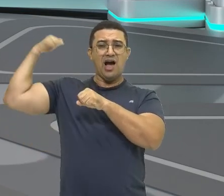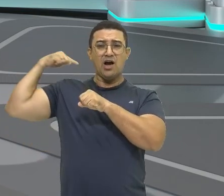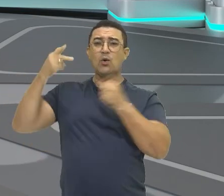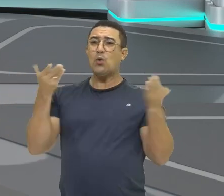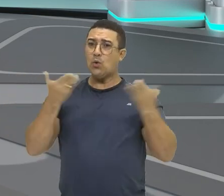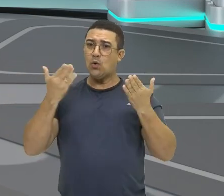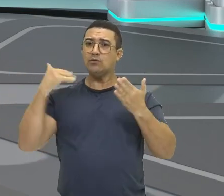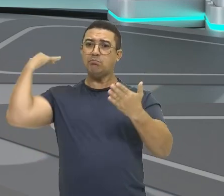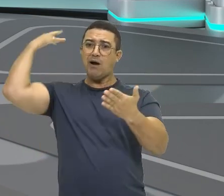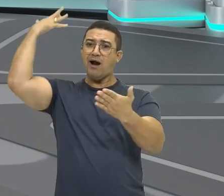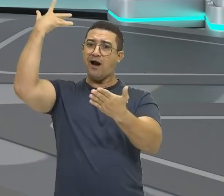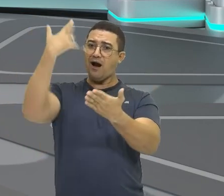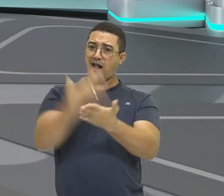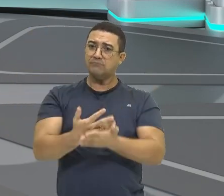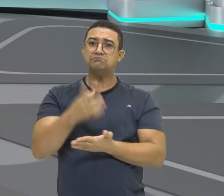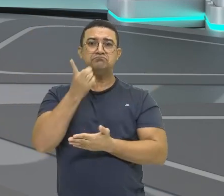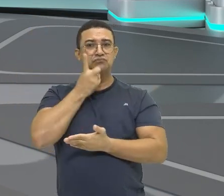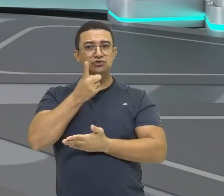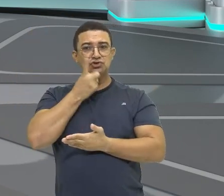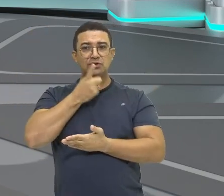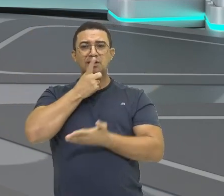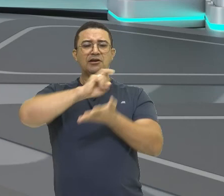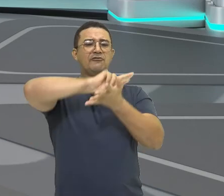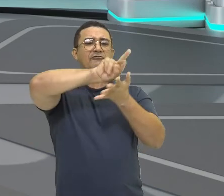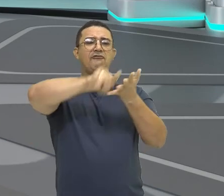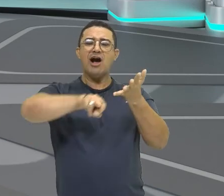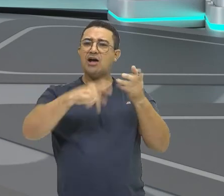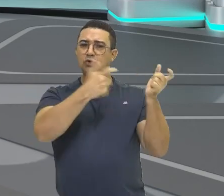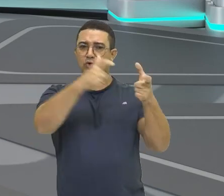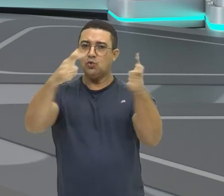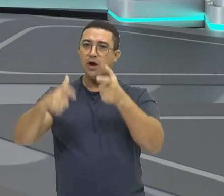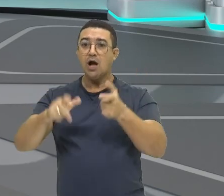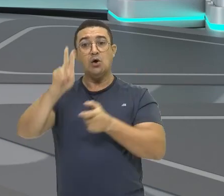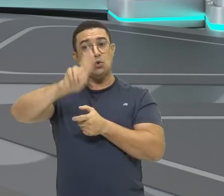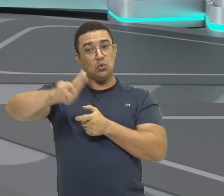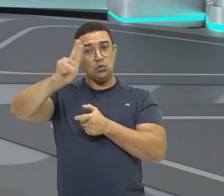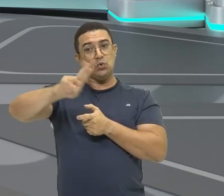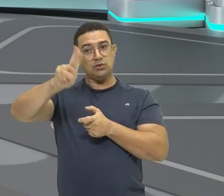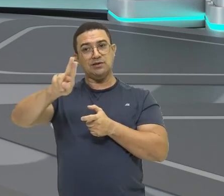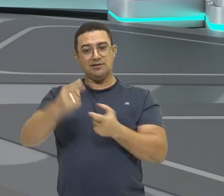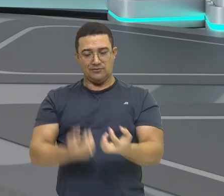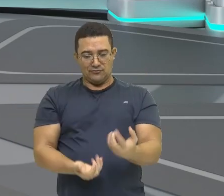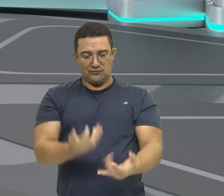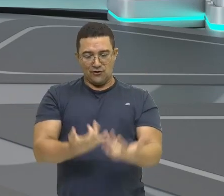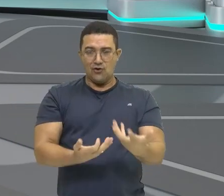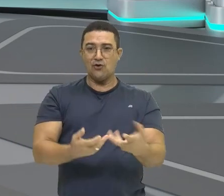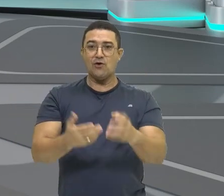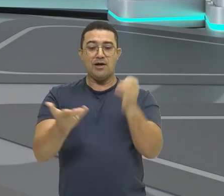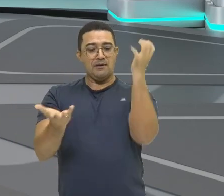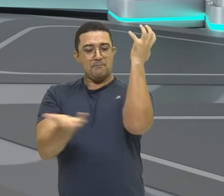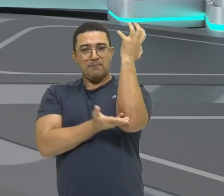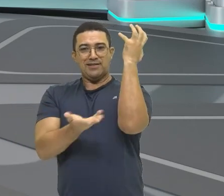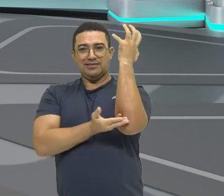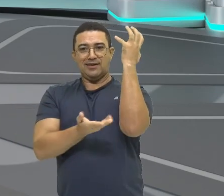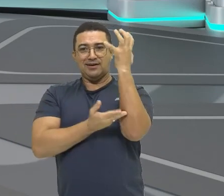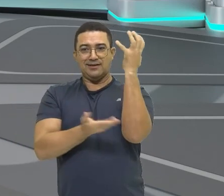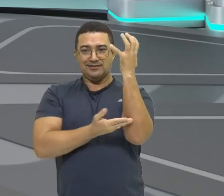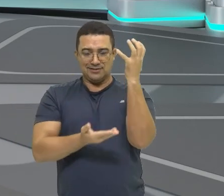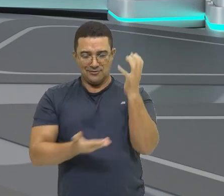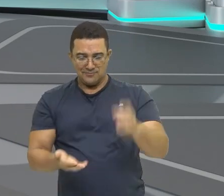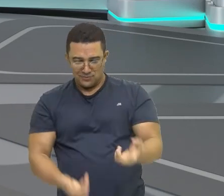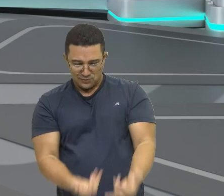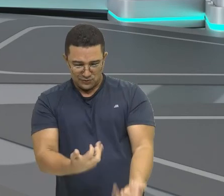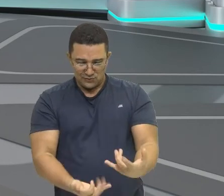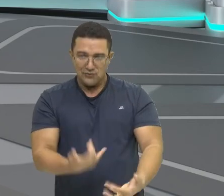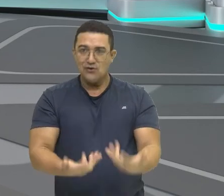a dia. Em várias localidades ainda se usa a questão do fogareiro, da lenha, né? De fazer